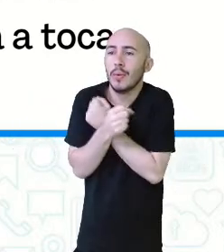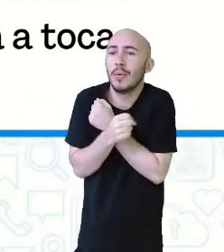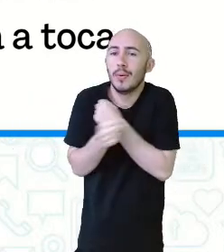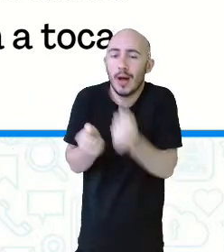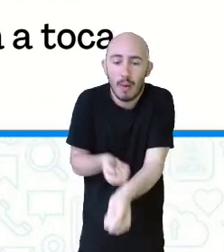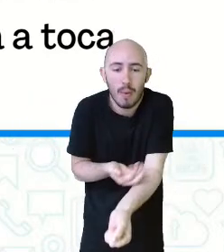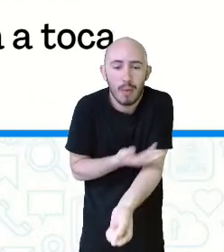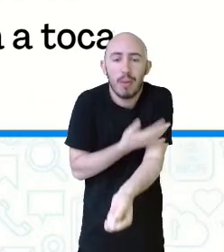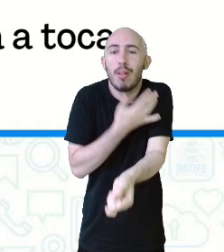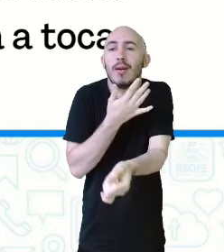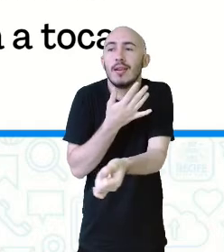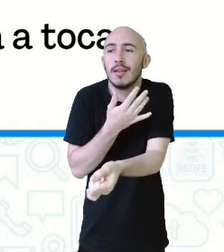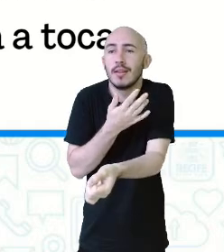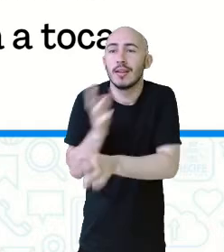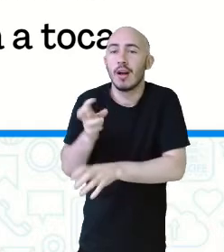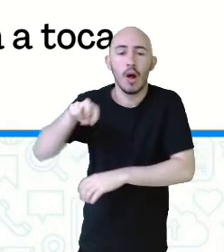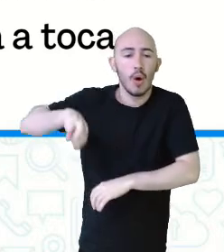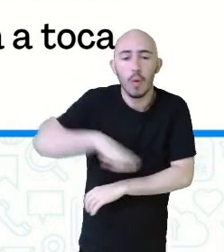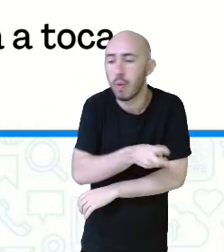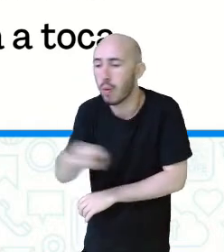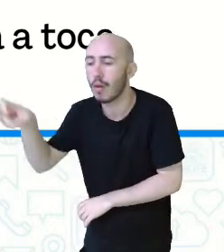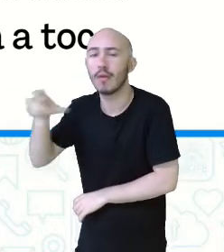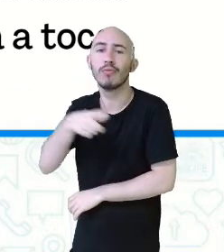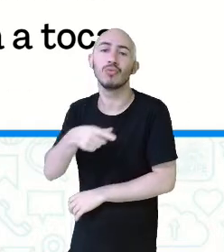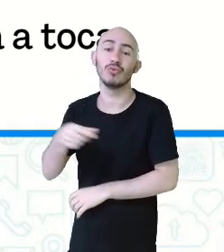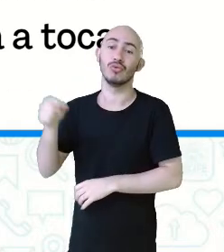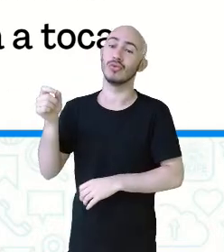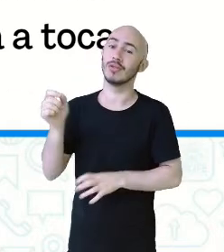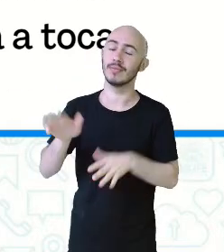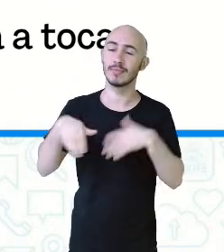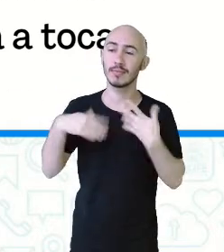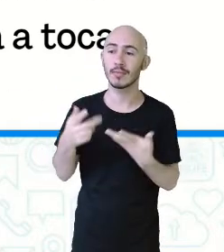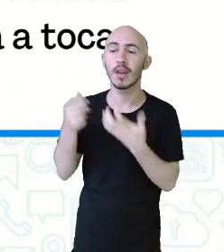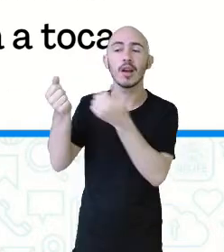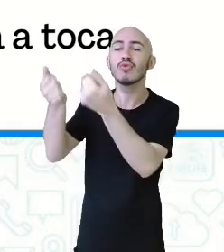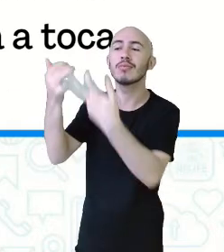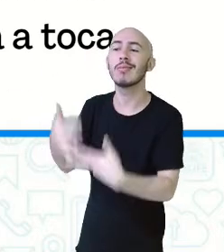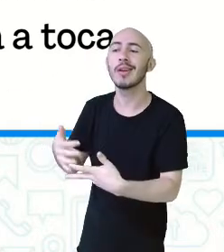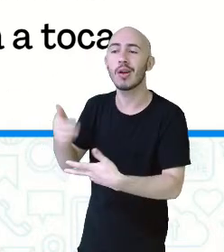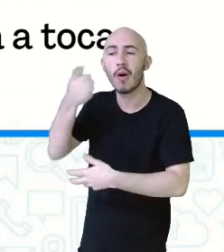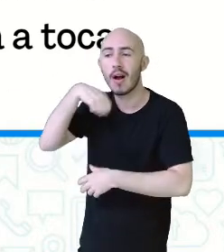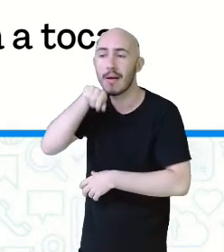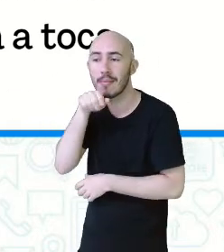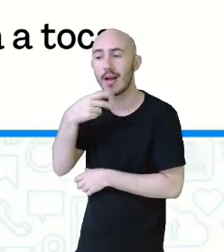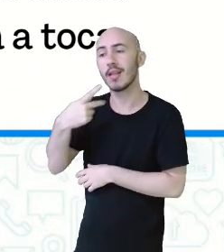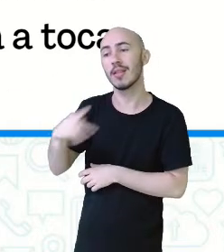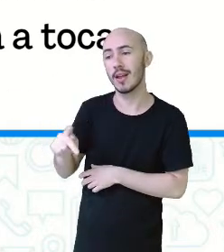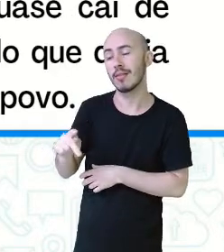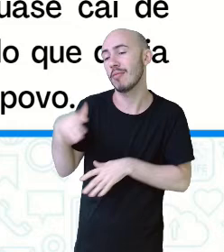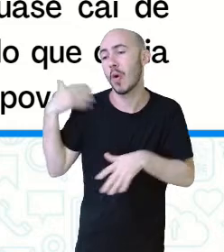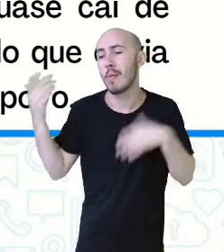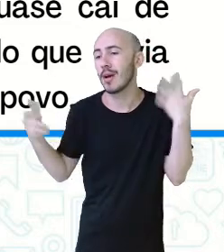e disparou como um raio para a toca. Lá, contou à mamãe as aventuras do passeio.